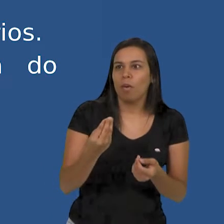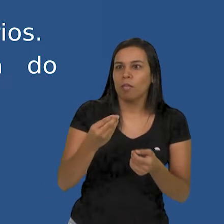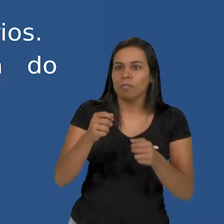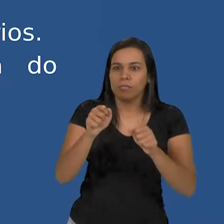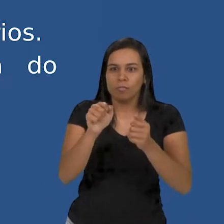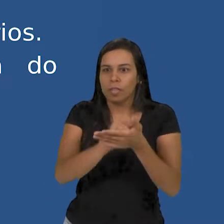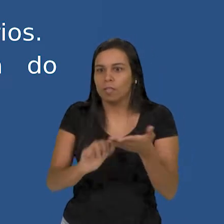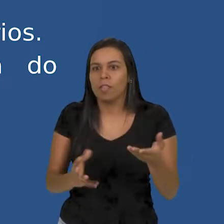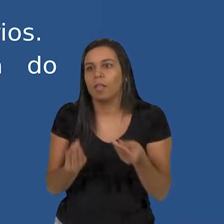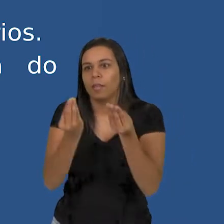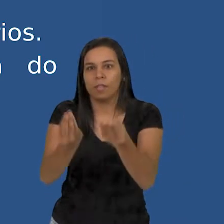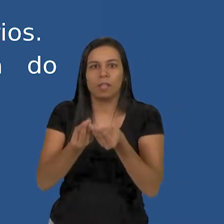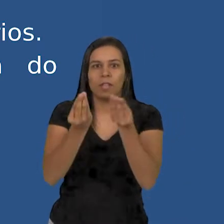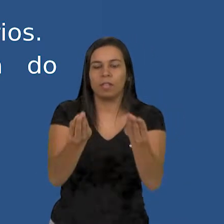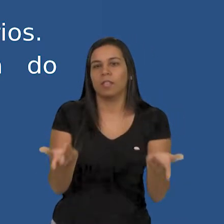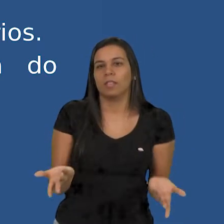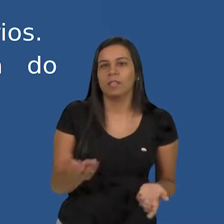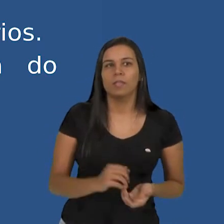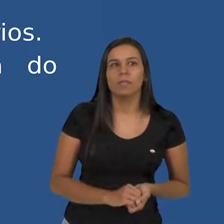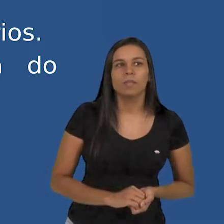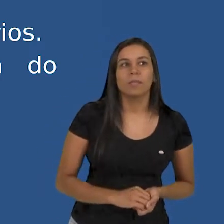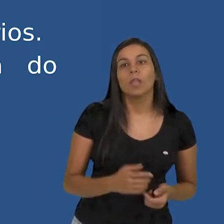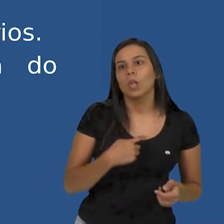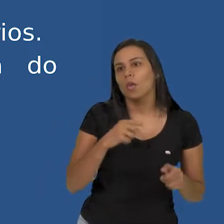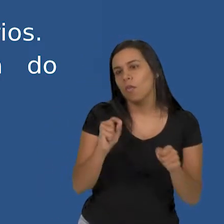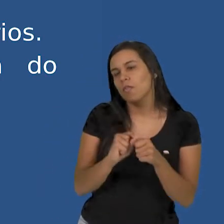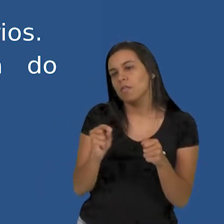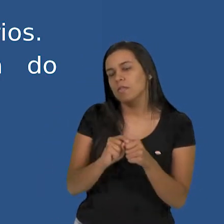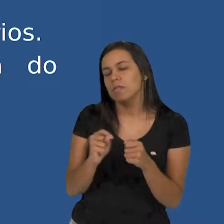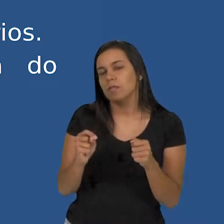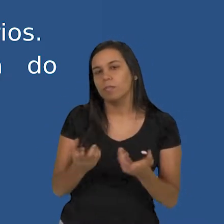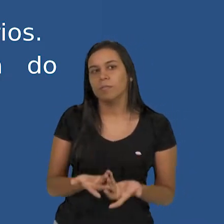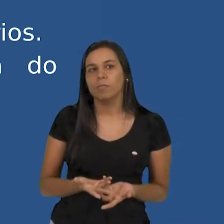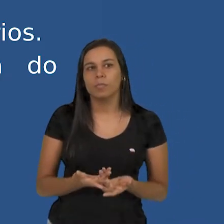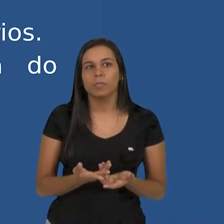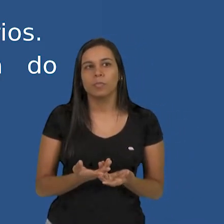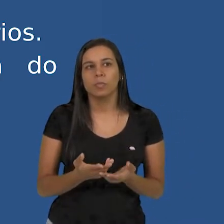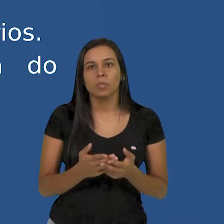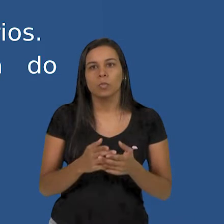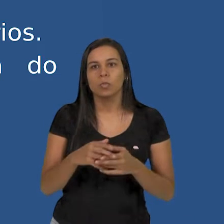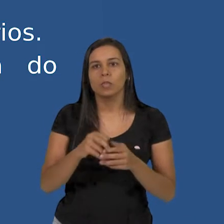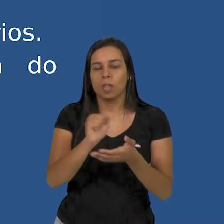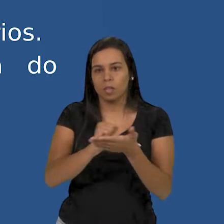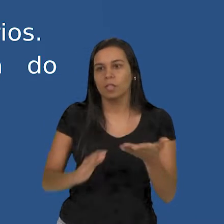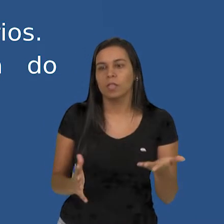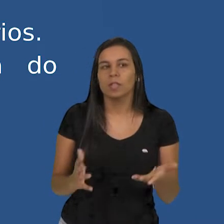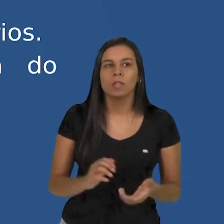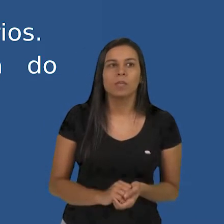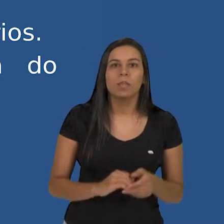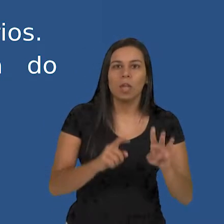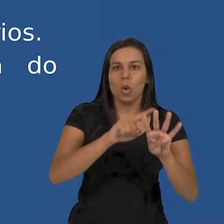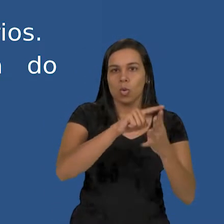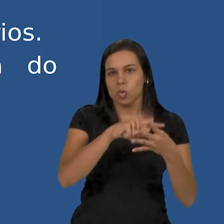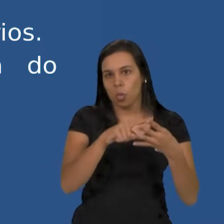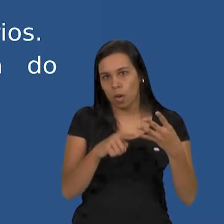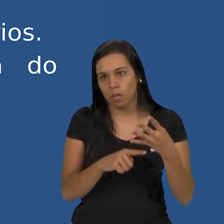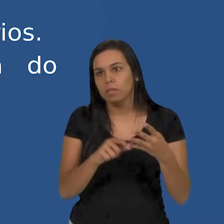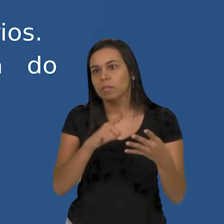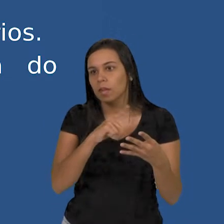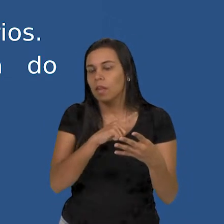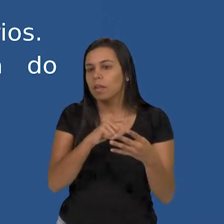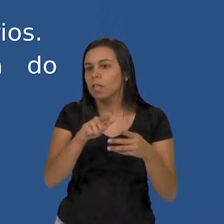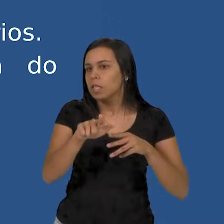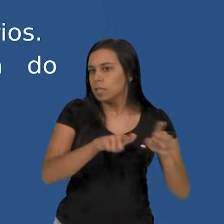convencer que fez o relatório solicitado. Veja, nas quatro frases, nas quatro alternativas, tem a palavra trabalho, mesmo que tenha mudado